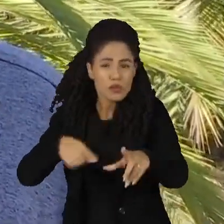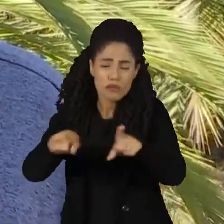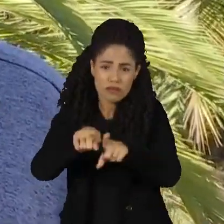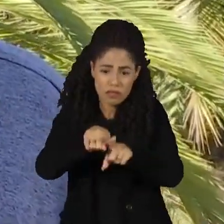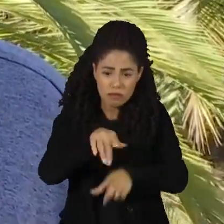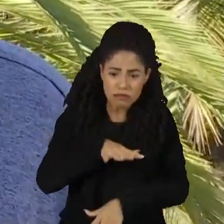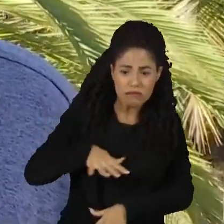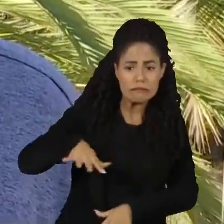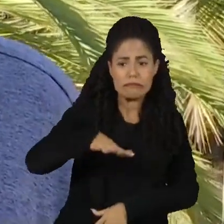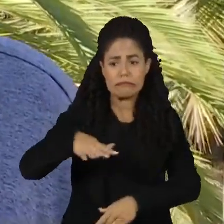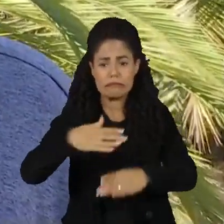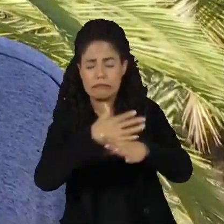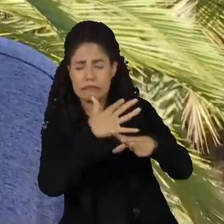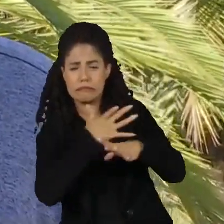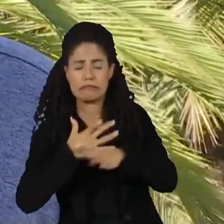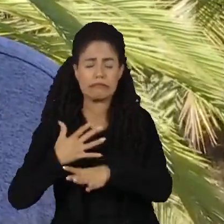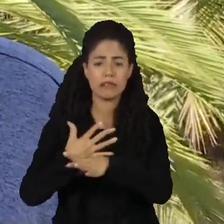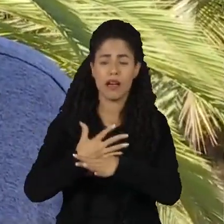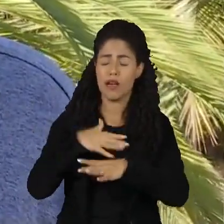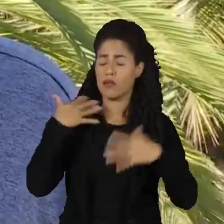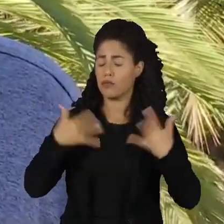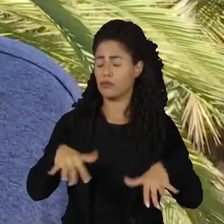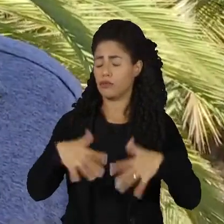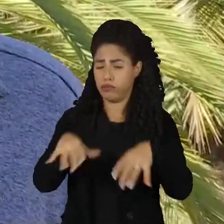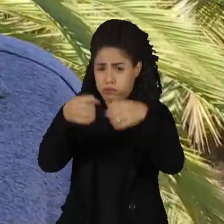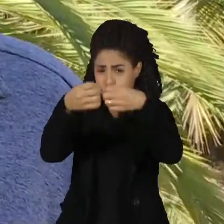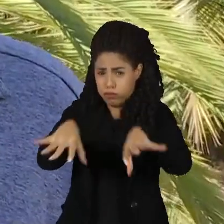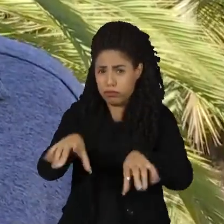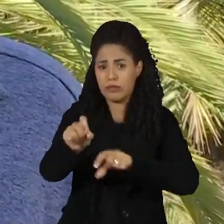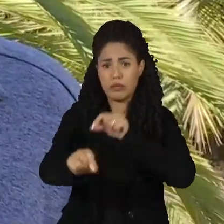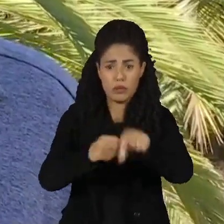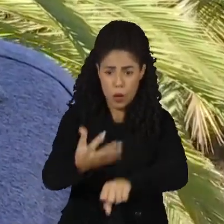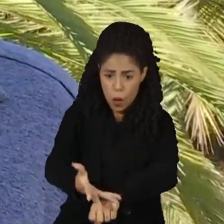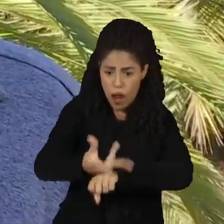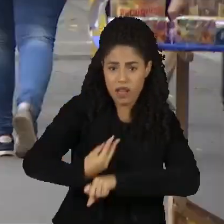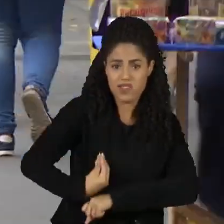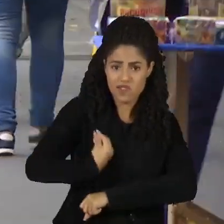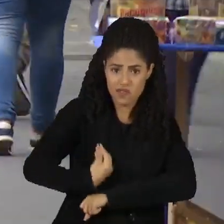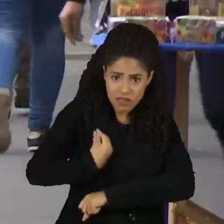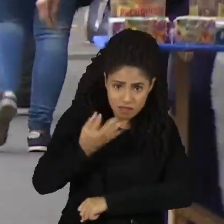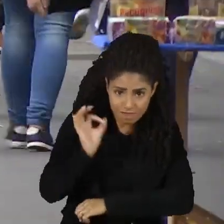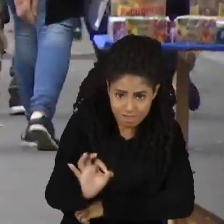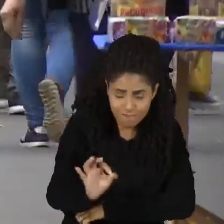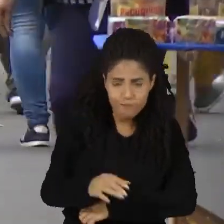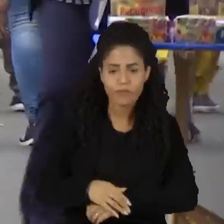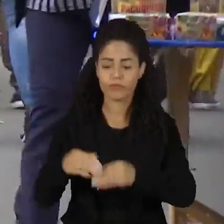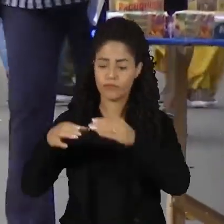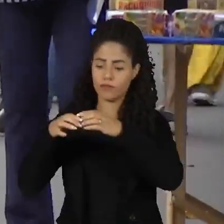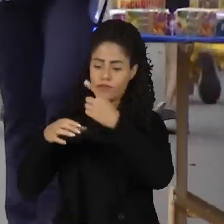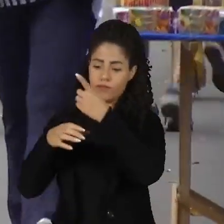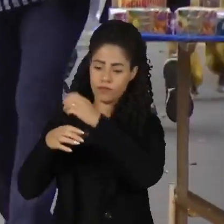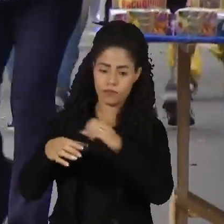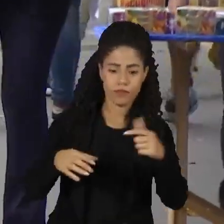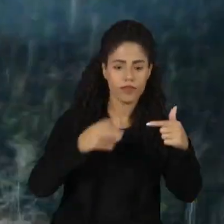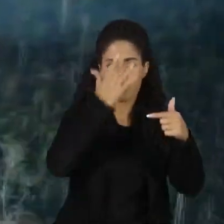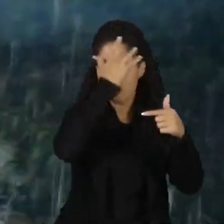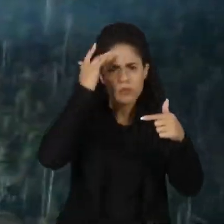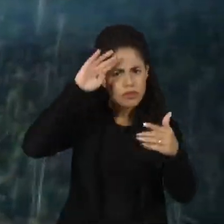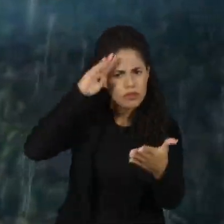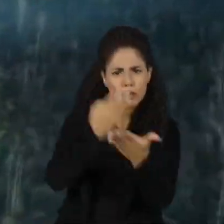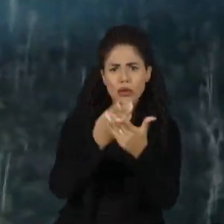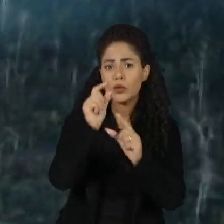espaço pavimentado, isso prejudica muito a nossa qualidade de vida. 7 em cada 10 brasileiros acreditam